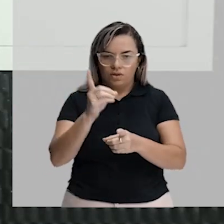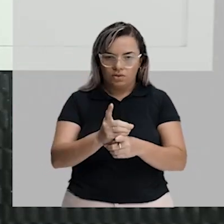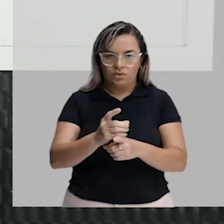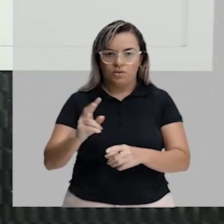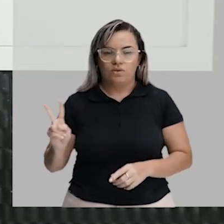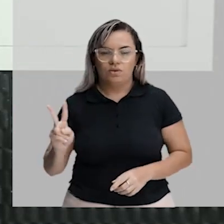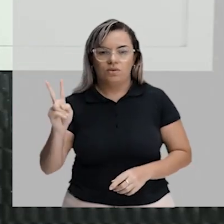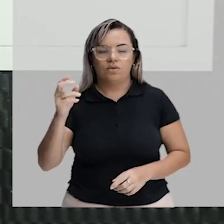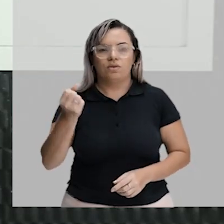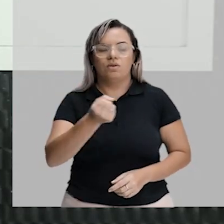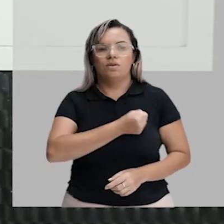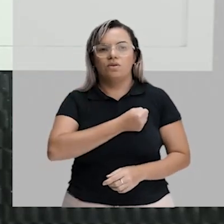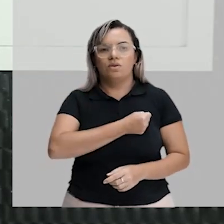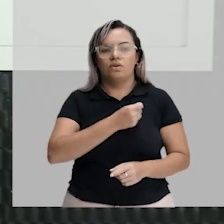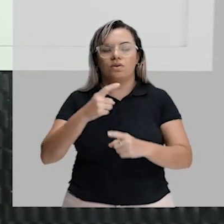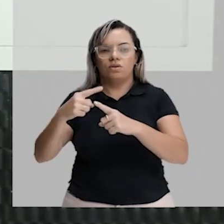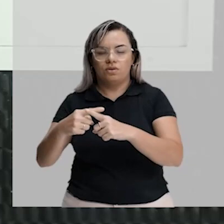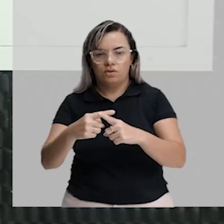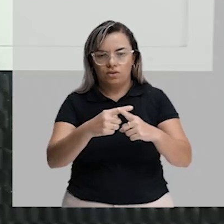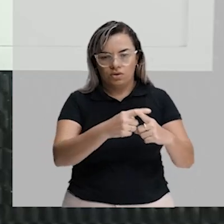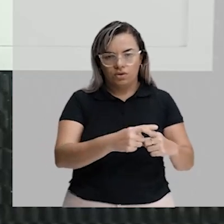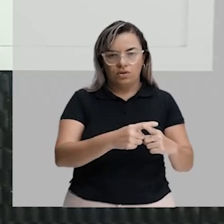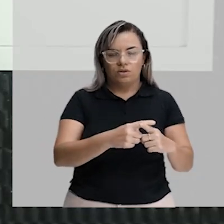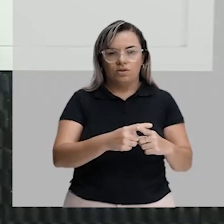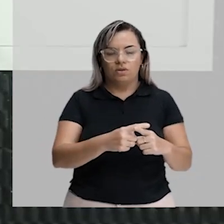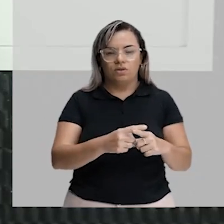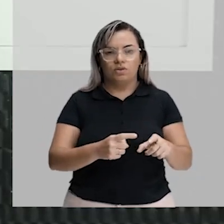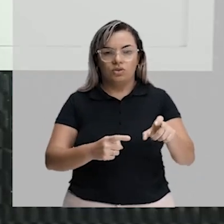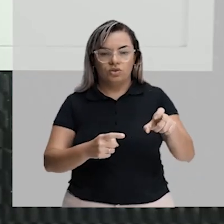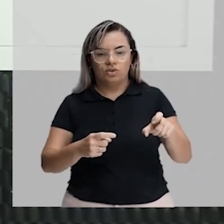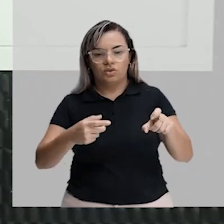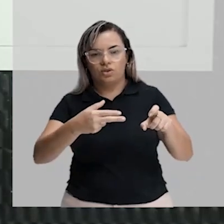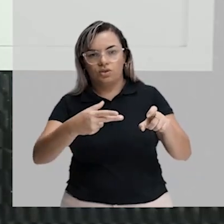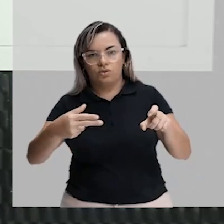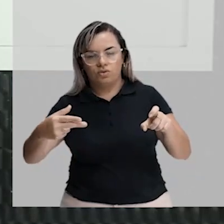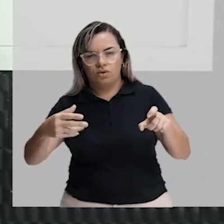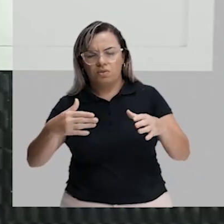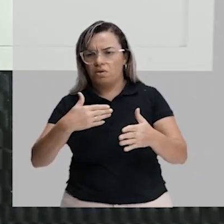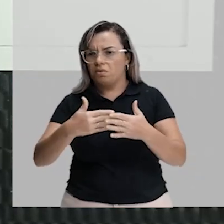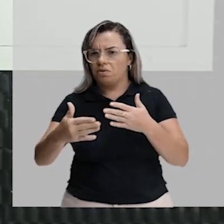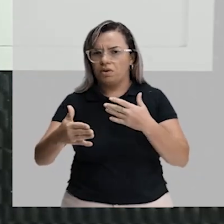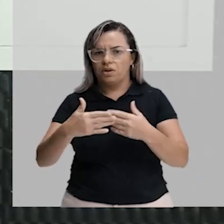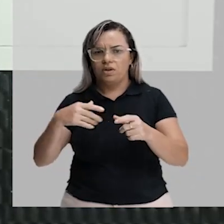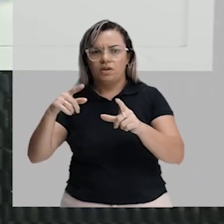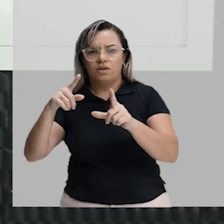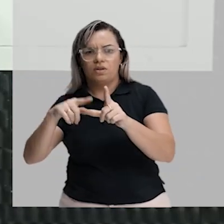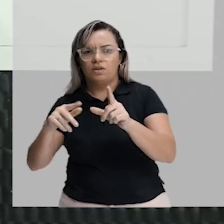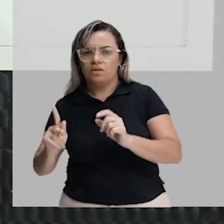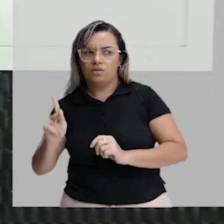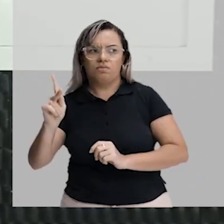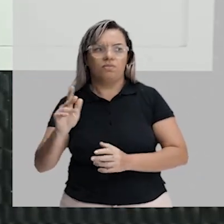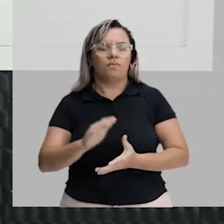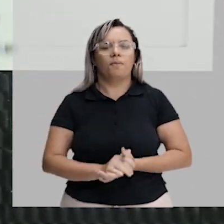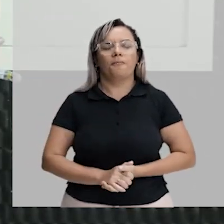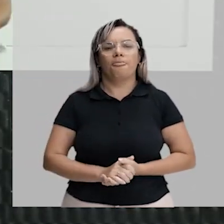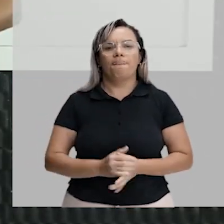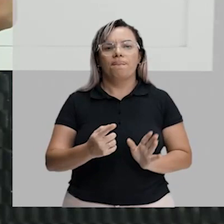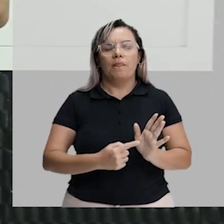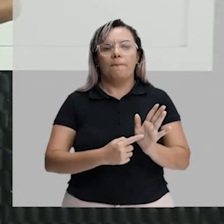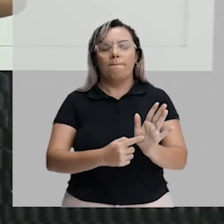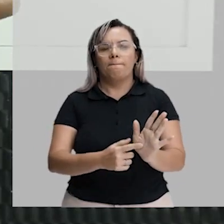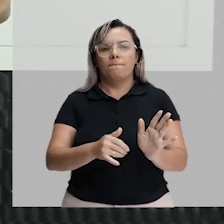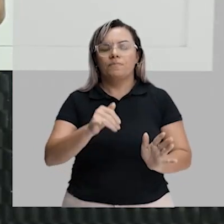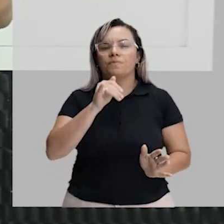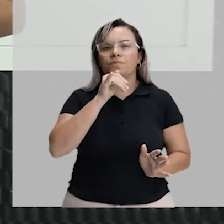daquele polinômio para x igual a esse determinado valor. Vou mostrar um exemplo para ficar mais claro